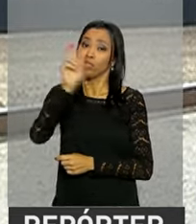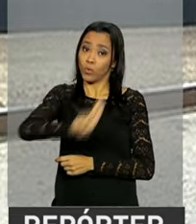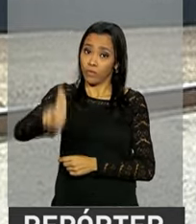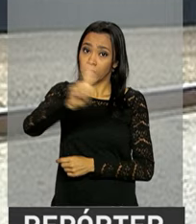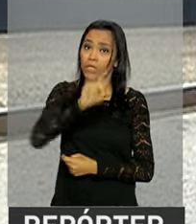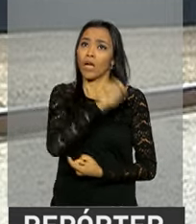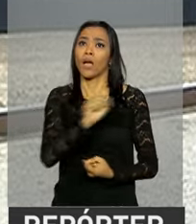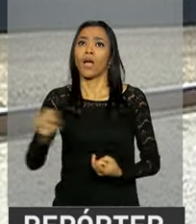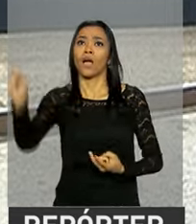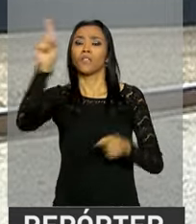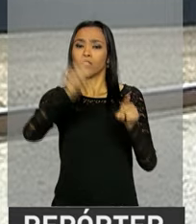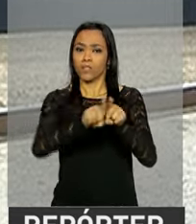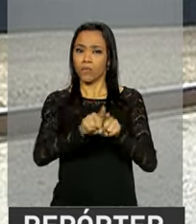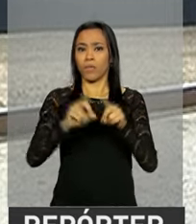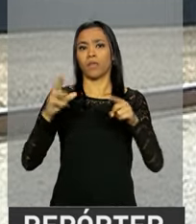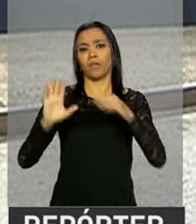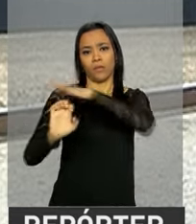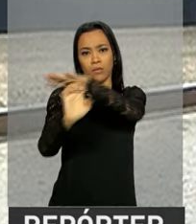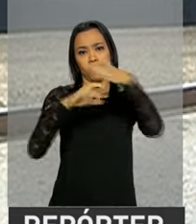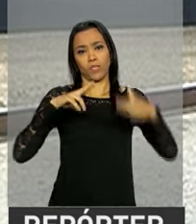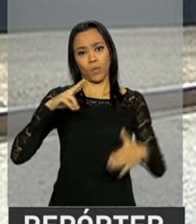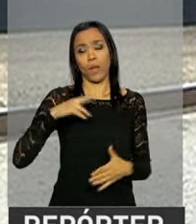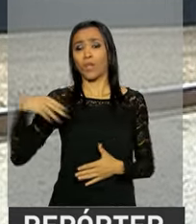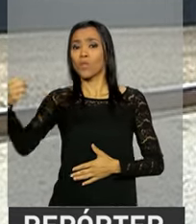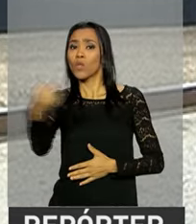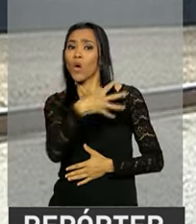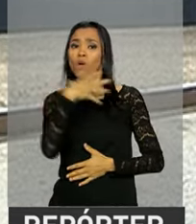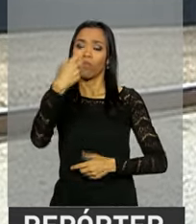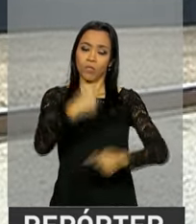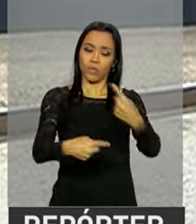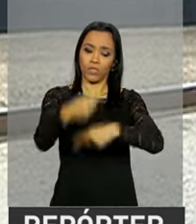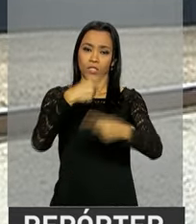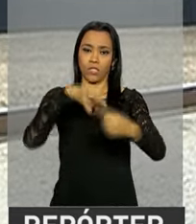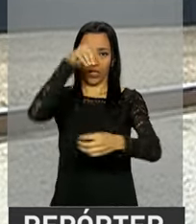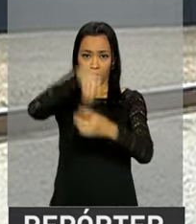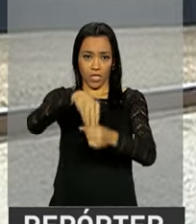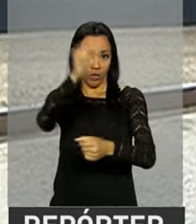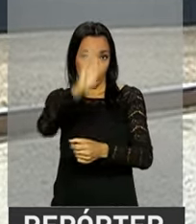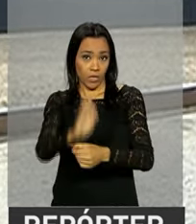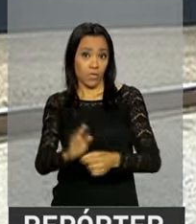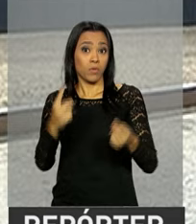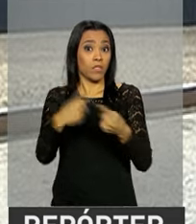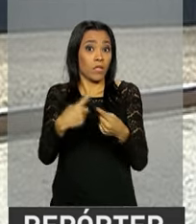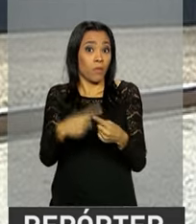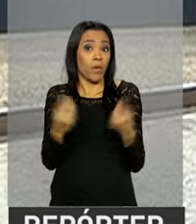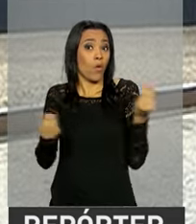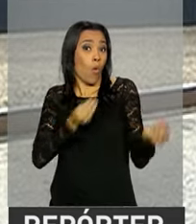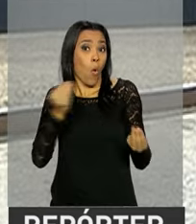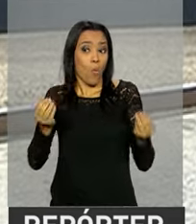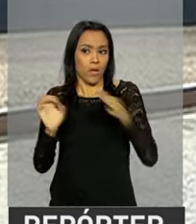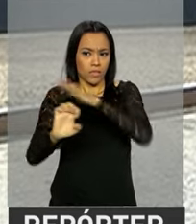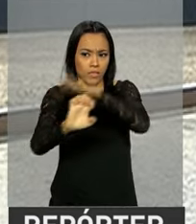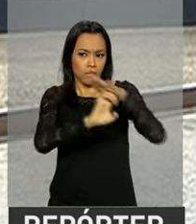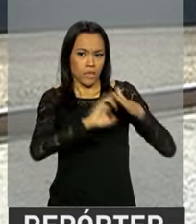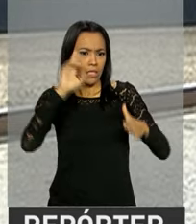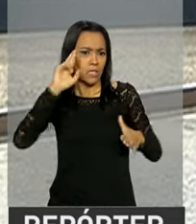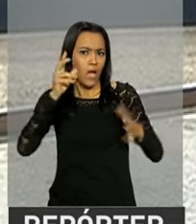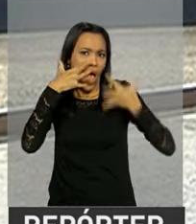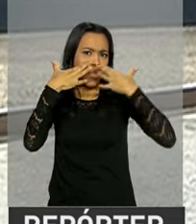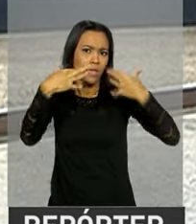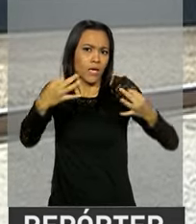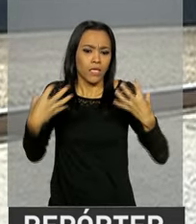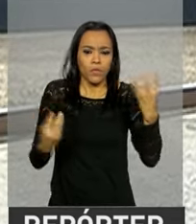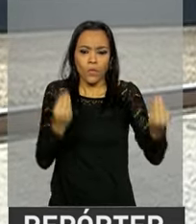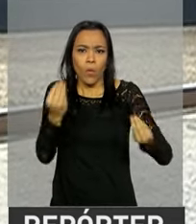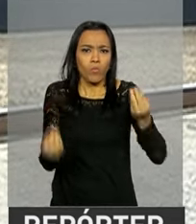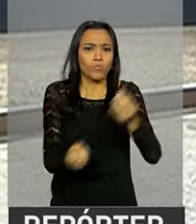iniciativa privada. Falam da nova política externa, bem como apresentam a visão dos investidores sobre as perspectivas da